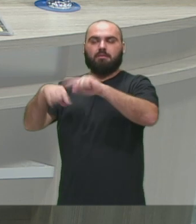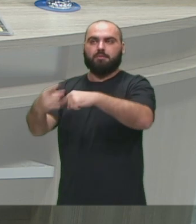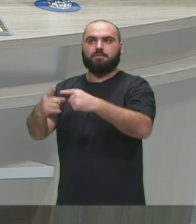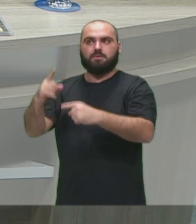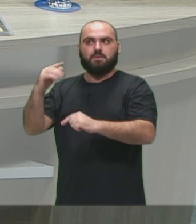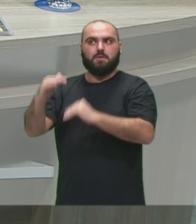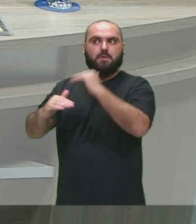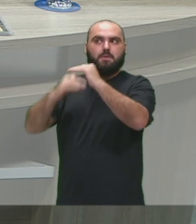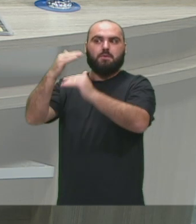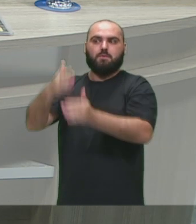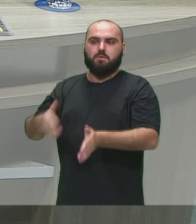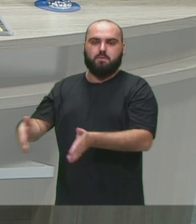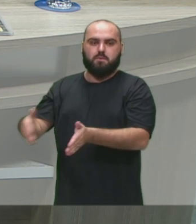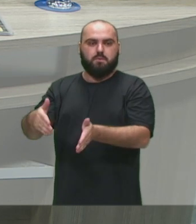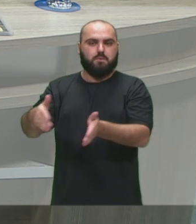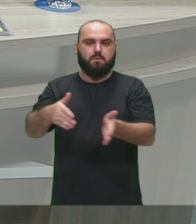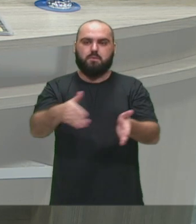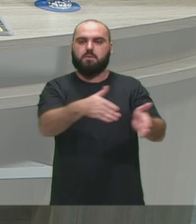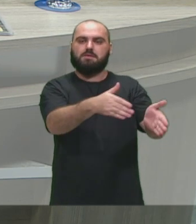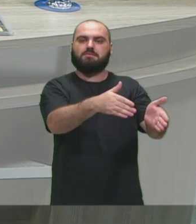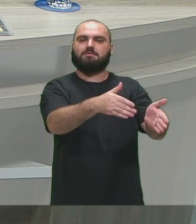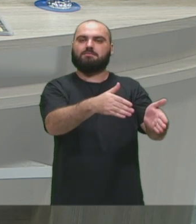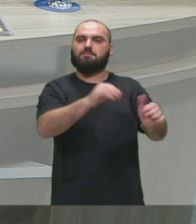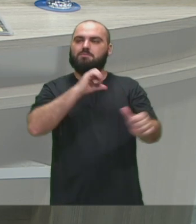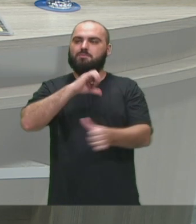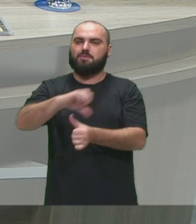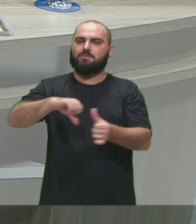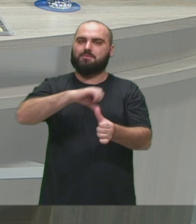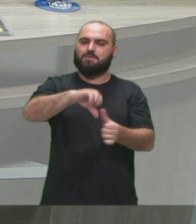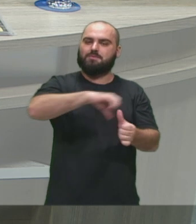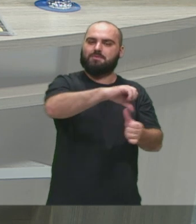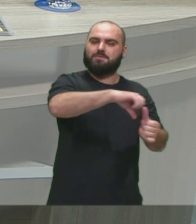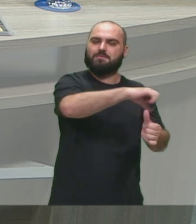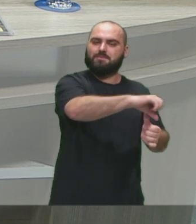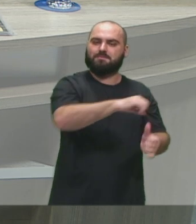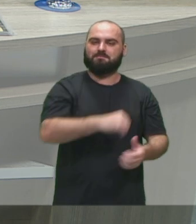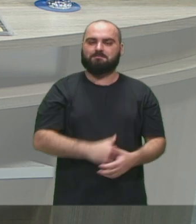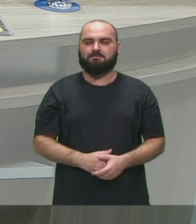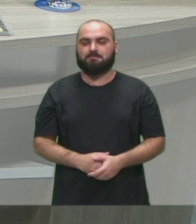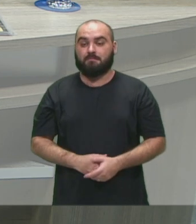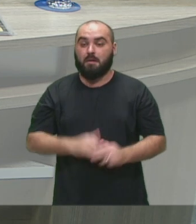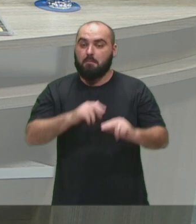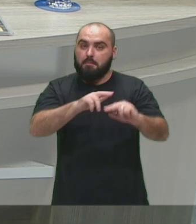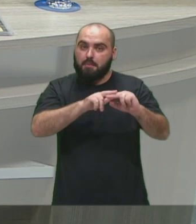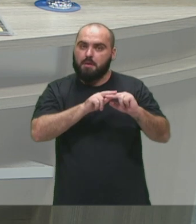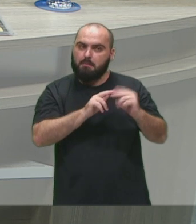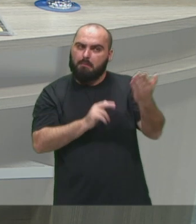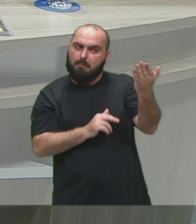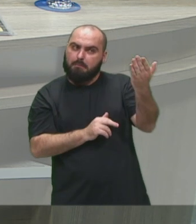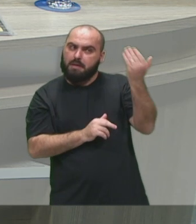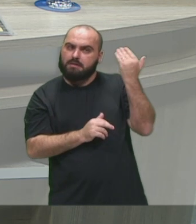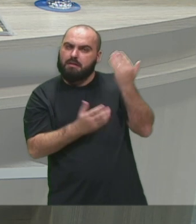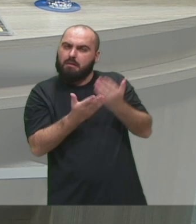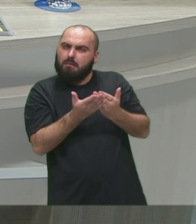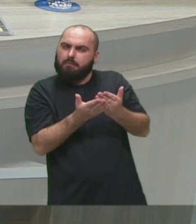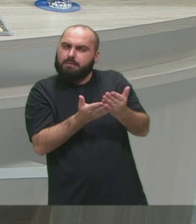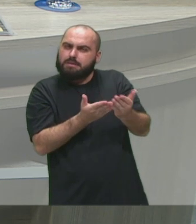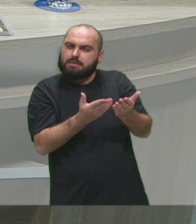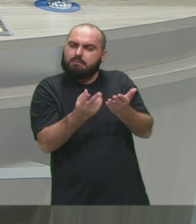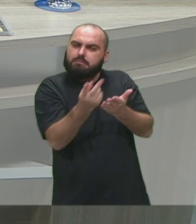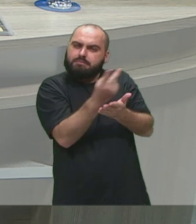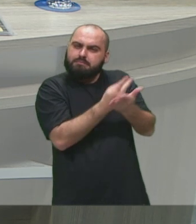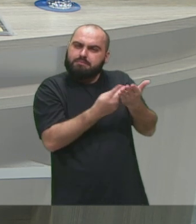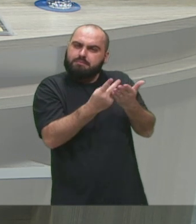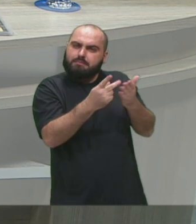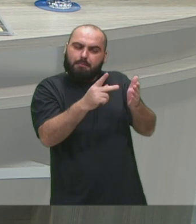esse trajeto, né? Então, na época que eu comecei a pintura de pano de prato,